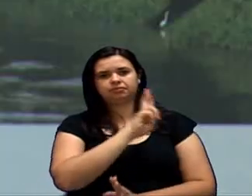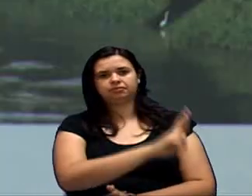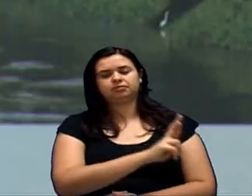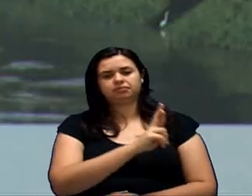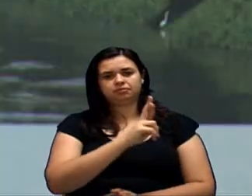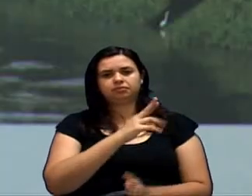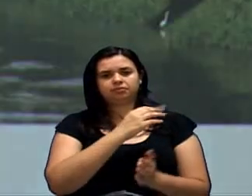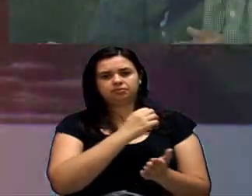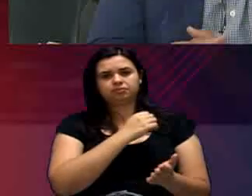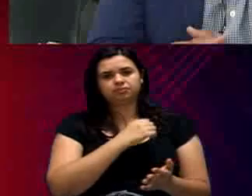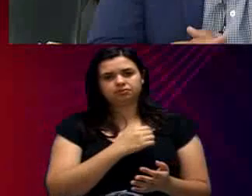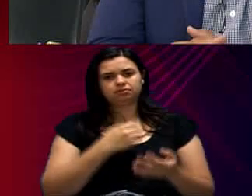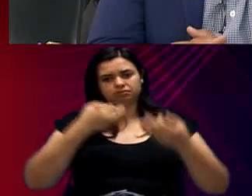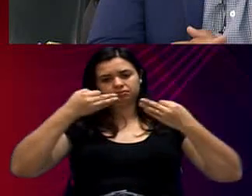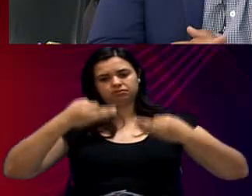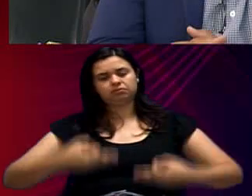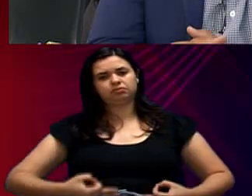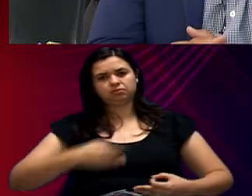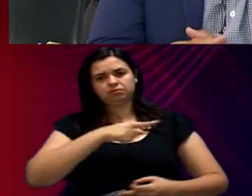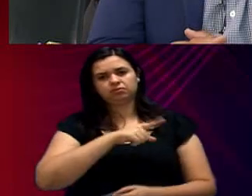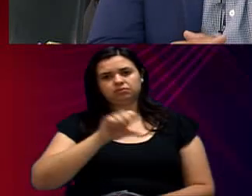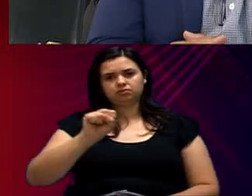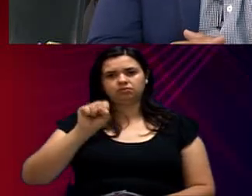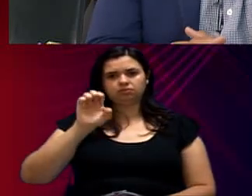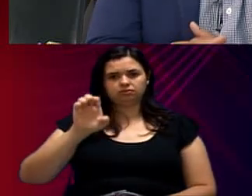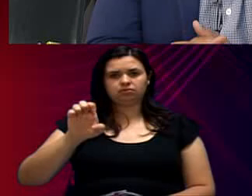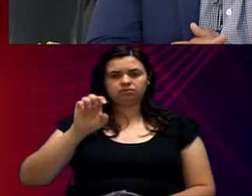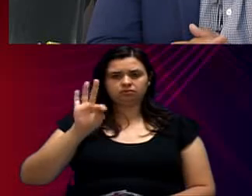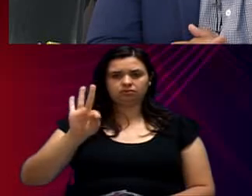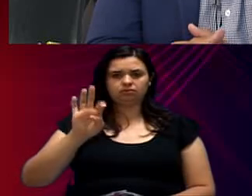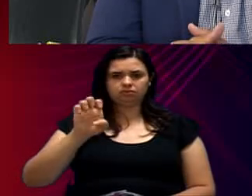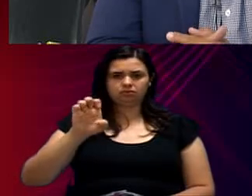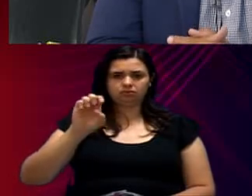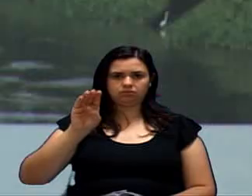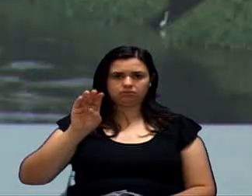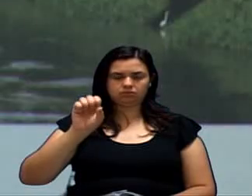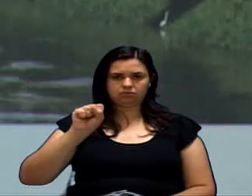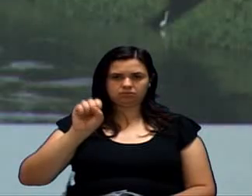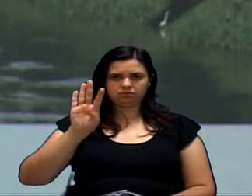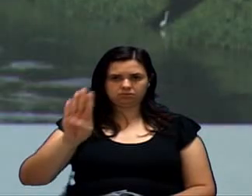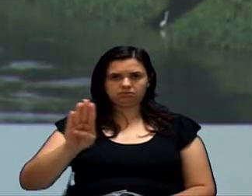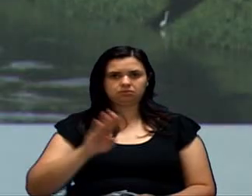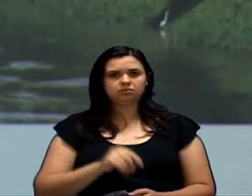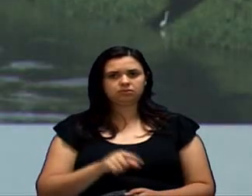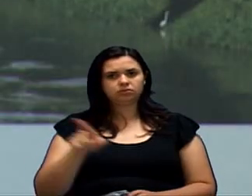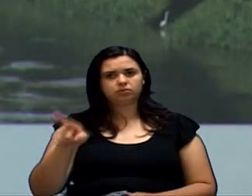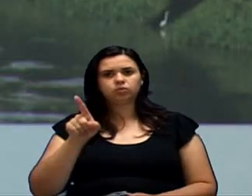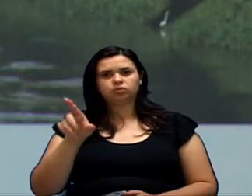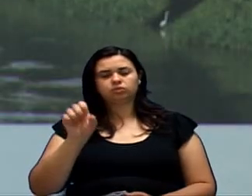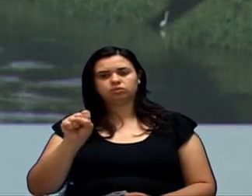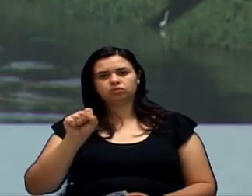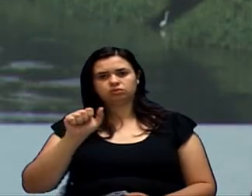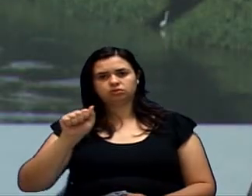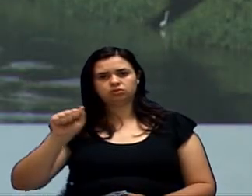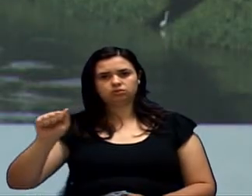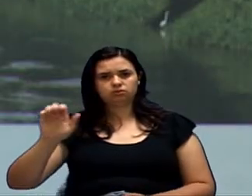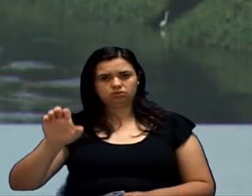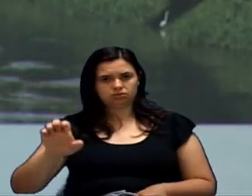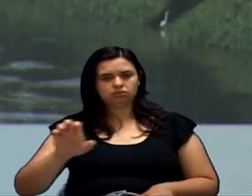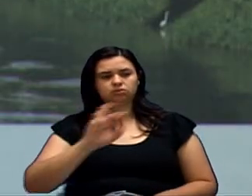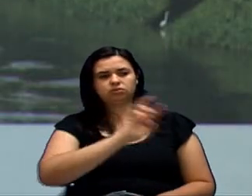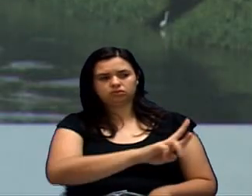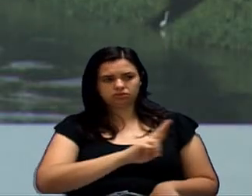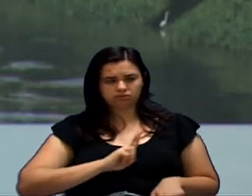oficialmente, o ACTESB sobre essa questão, tá bem? Então, o SAI nos dará uma